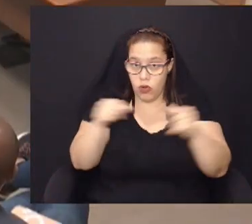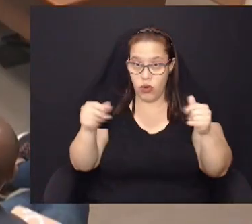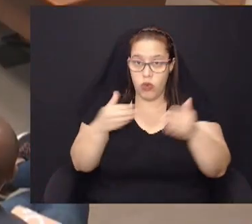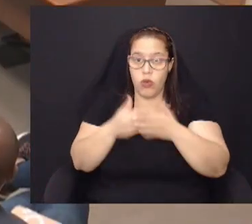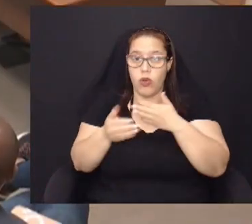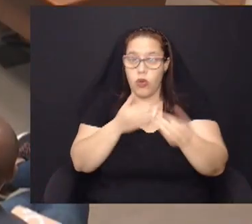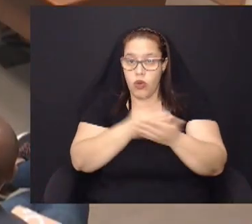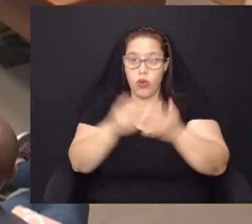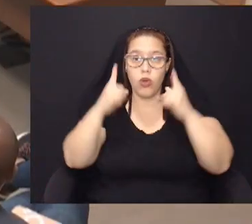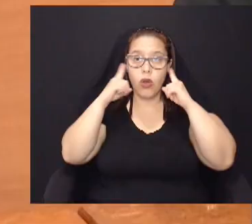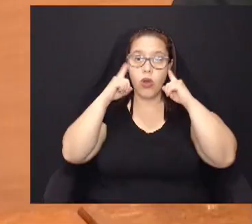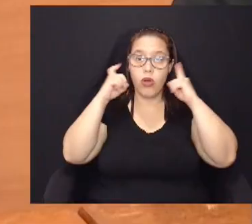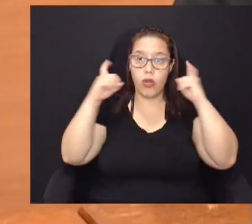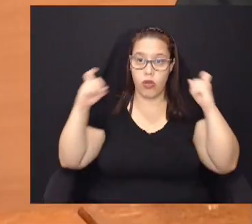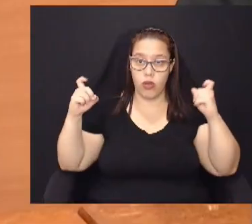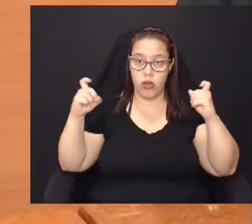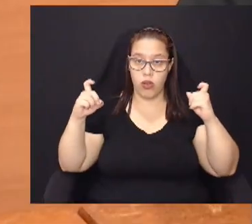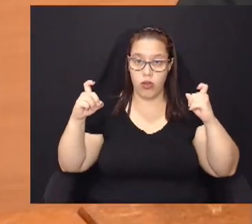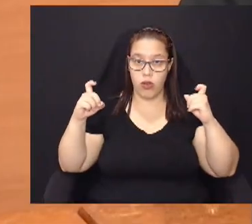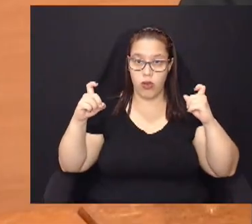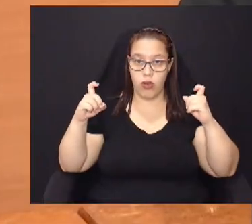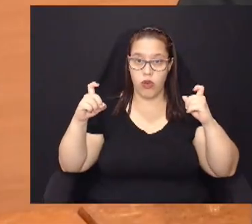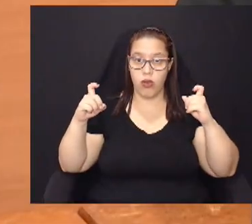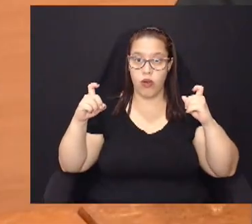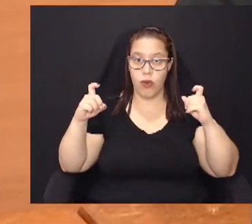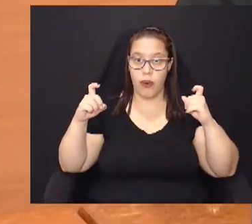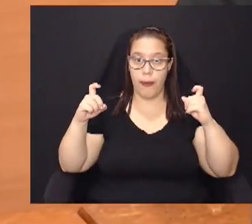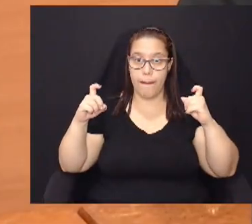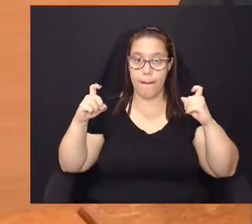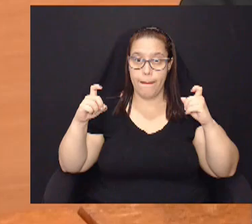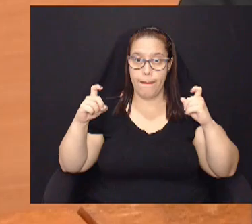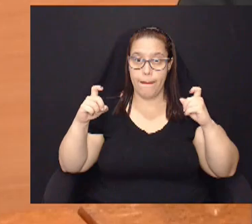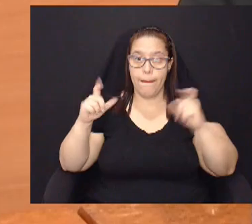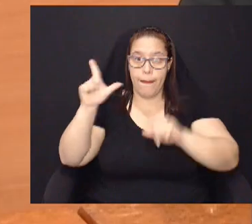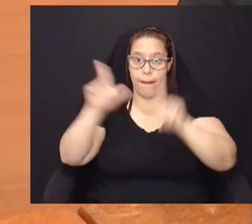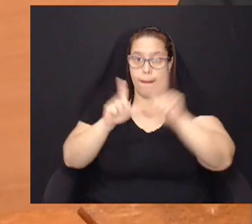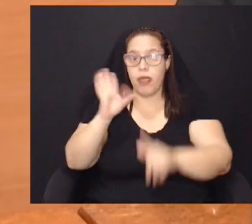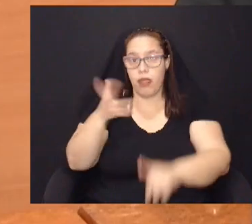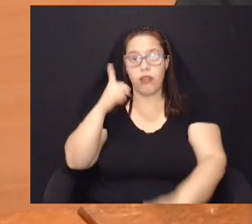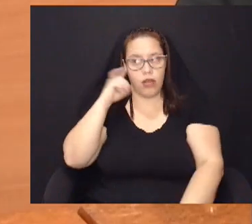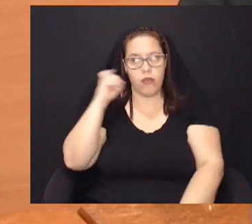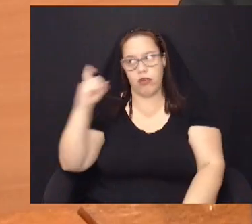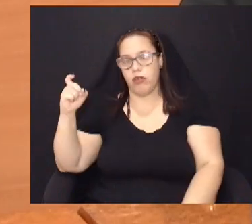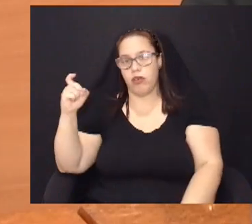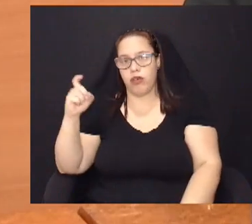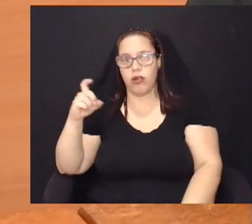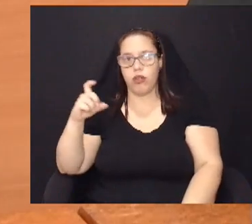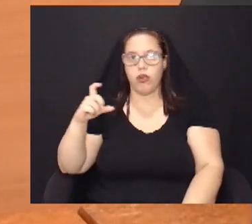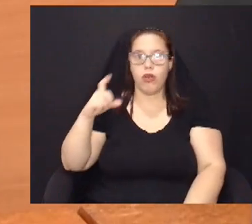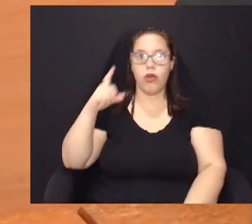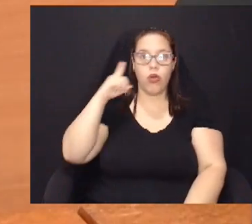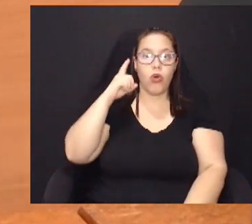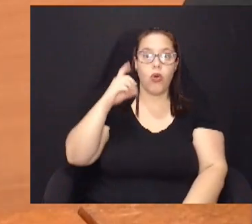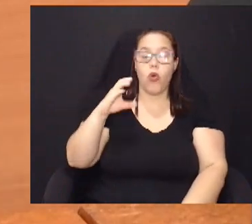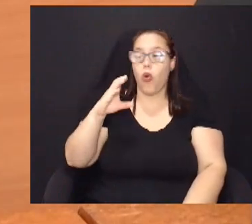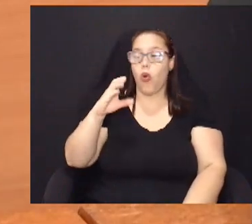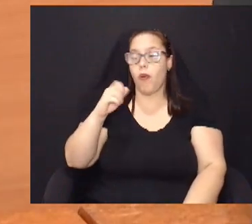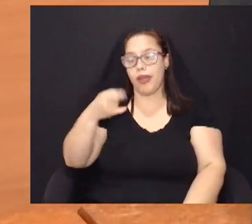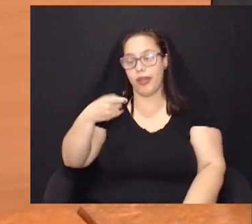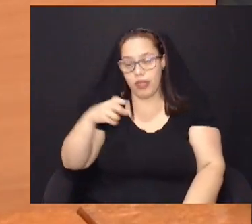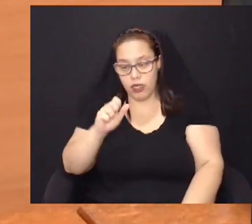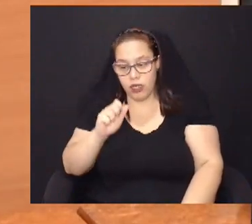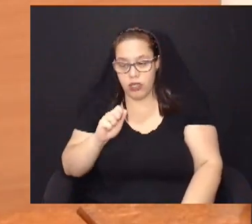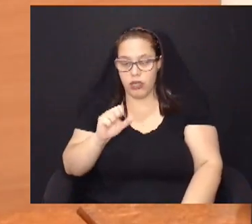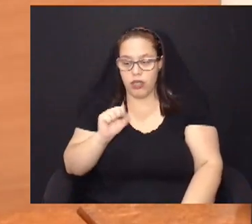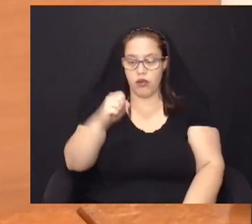de ruído que gere barulho, então uma TV ela gera barulho, uma caixa de som gera barulho. O que vai é a